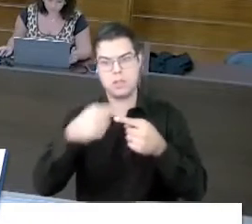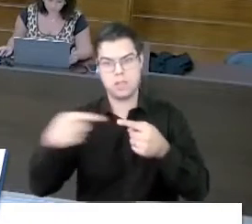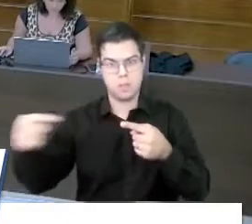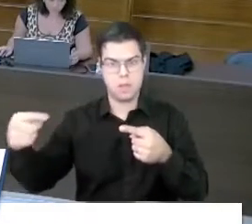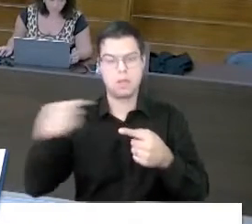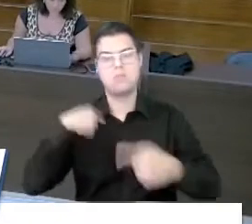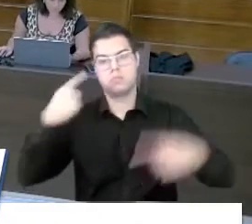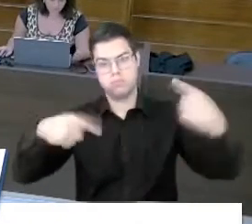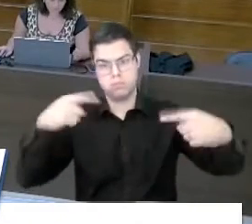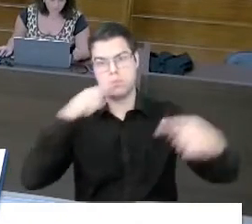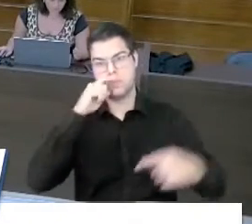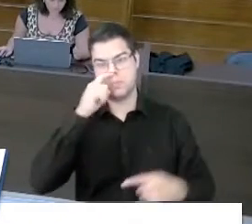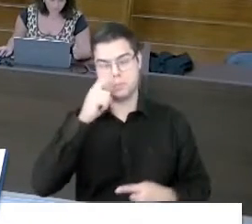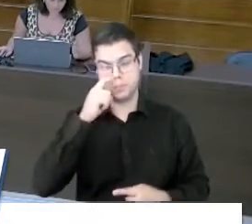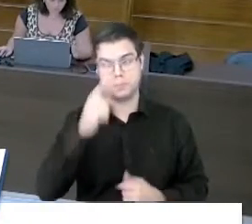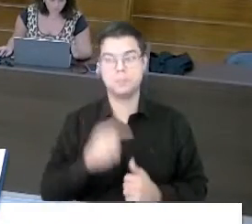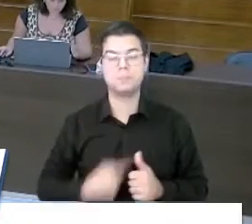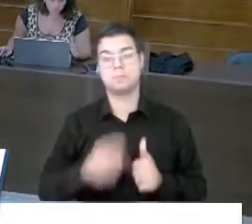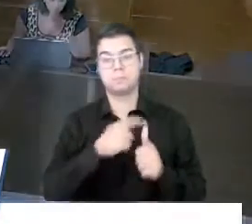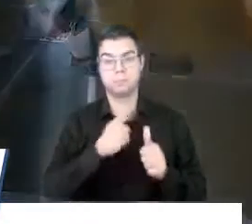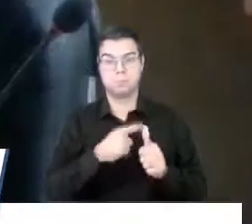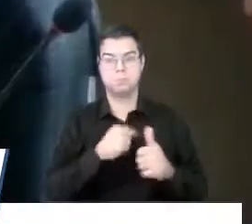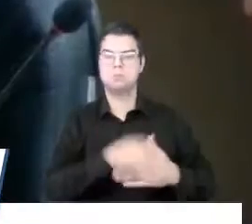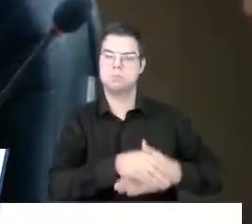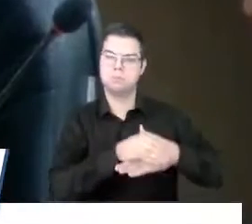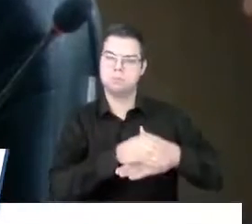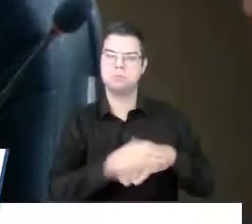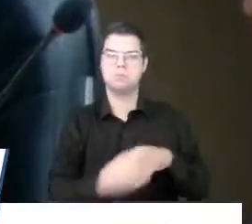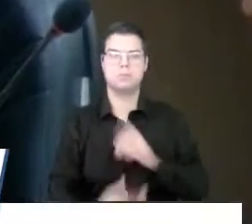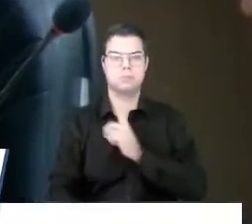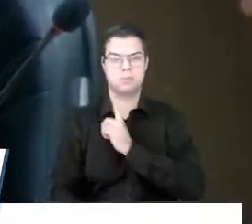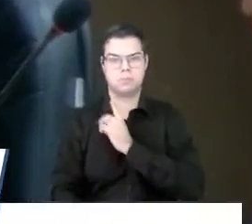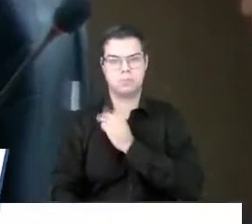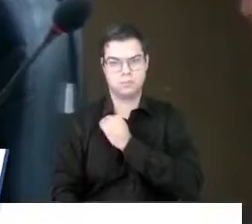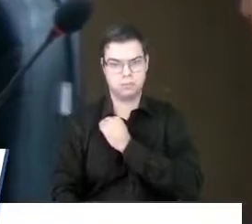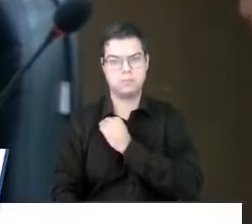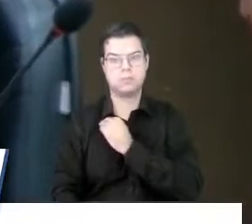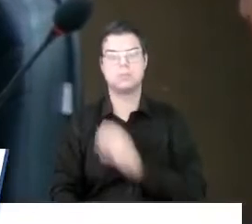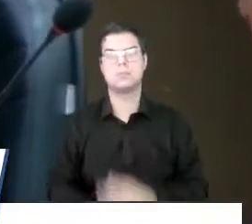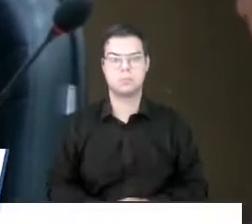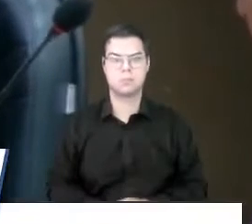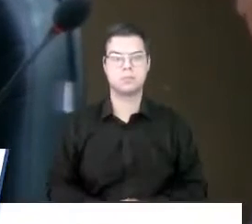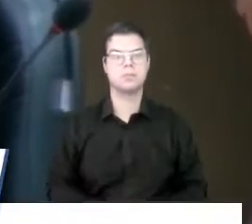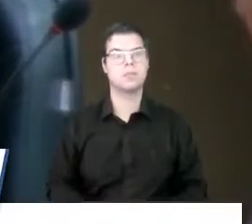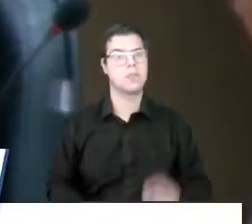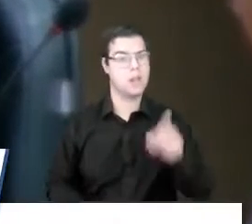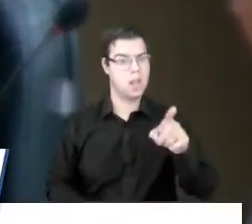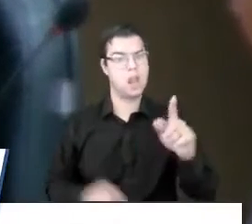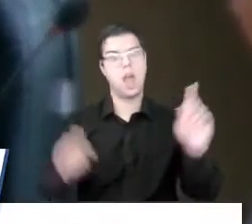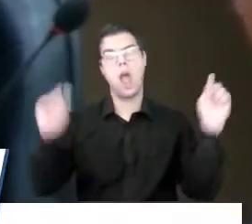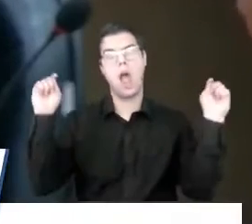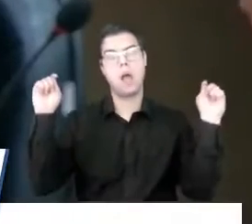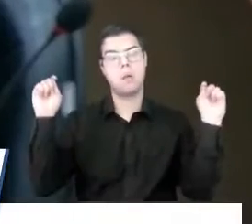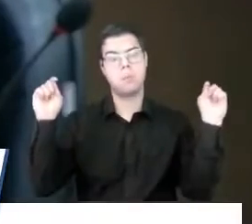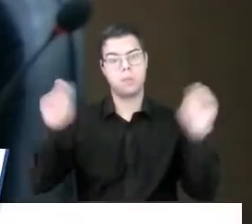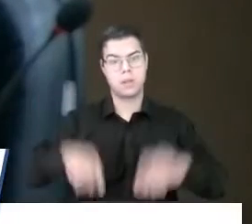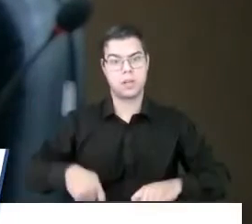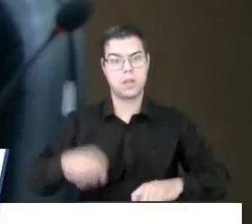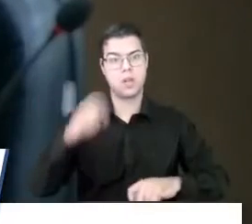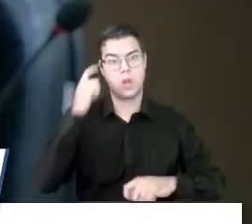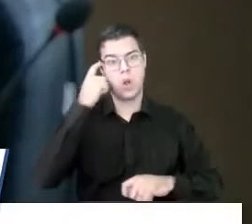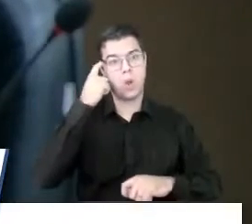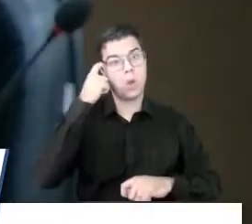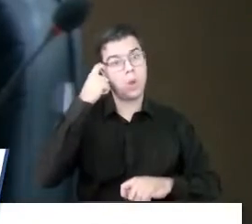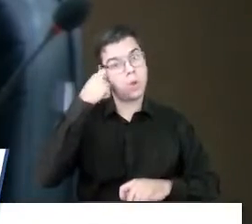Bom, primeiro eu quero cumprimentar o vereador Della Mota por dar a possibilidade de abrir um canal